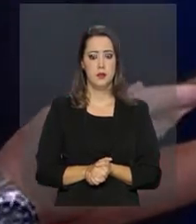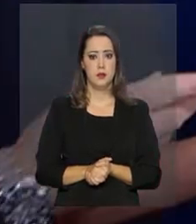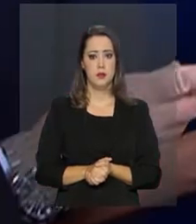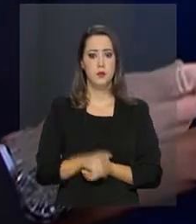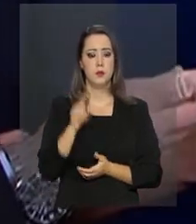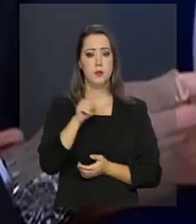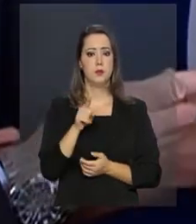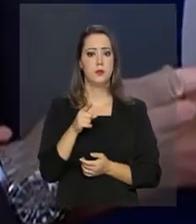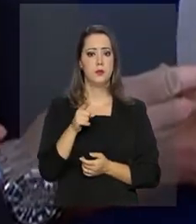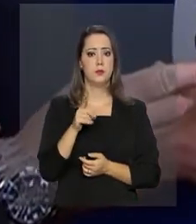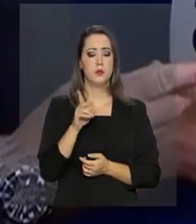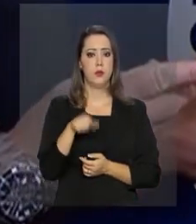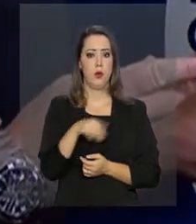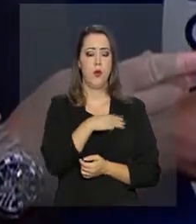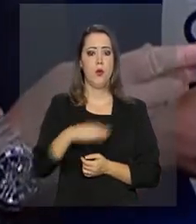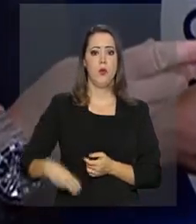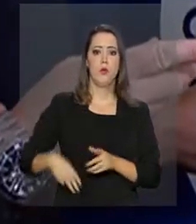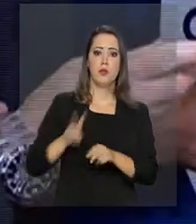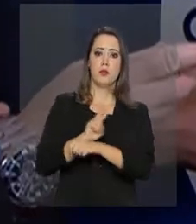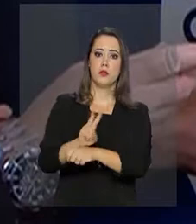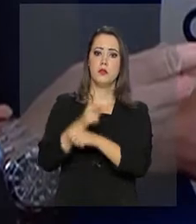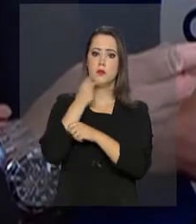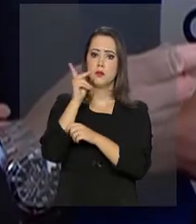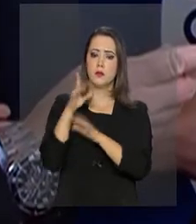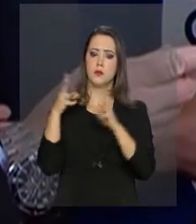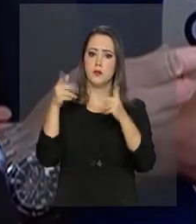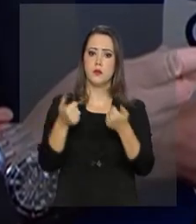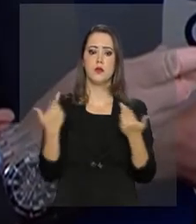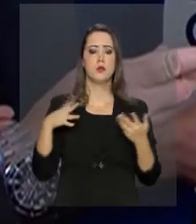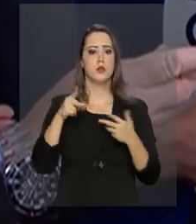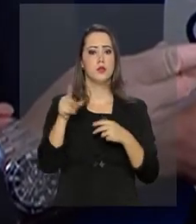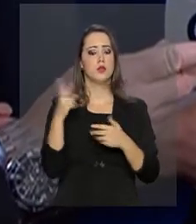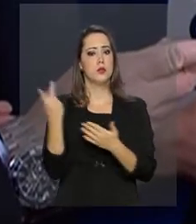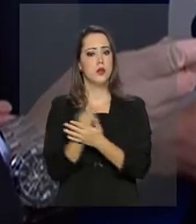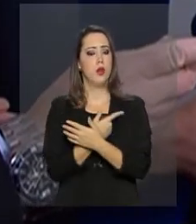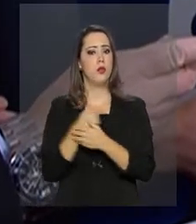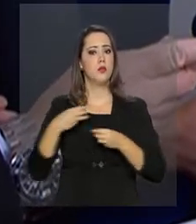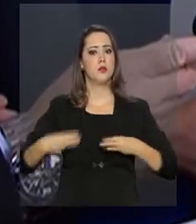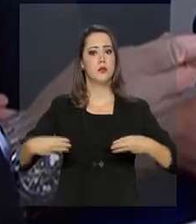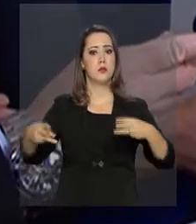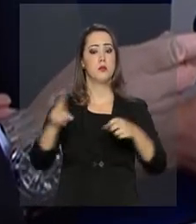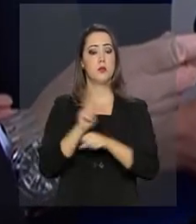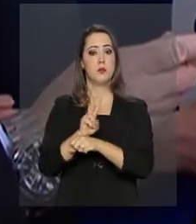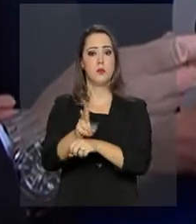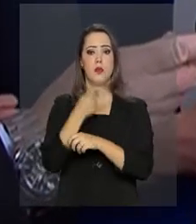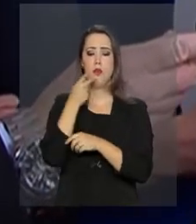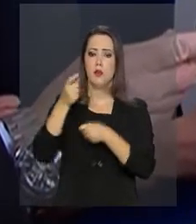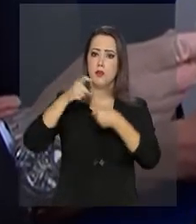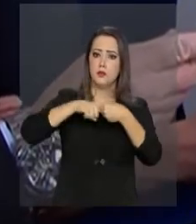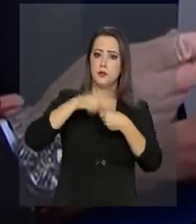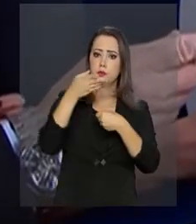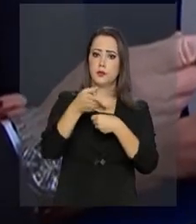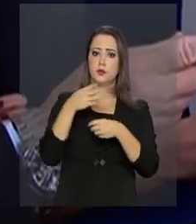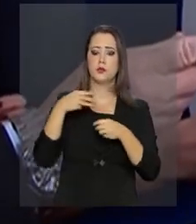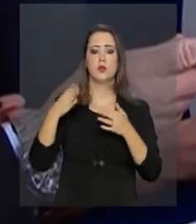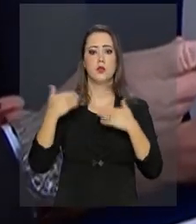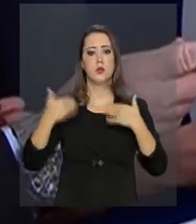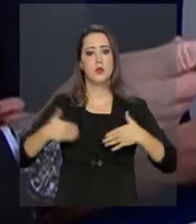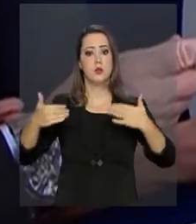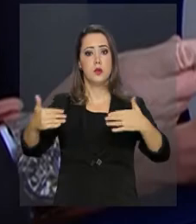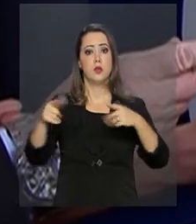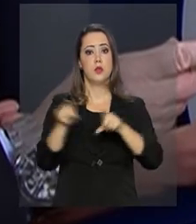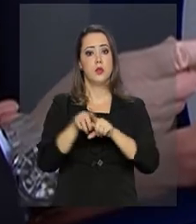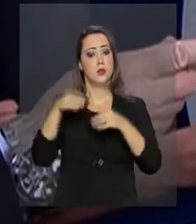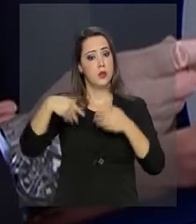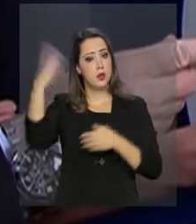Fez um relato extraordinário de tudo que foi feito na defesa. E tanto, volto a dizer, no plano nacional como no plano